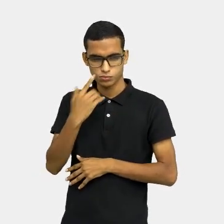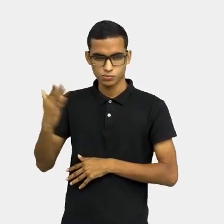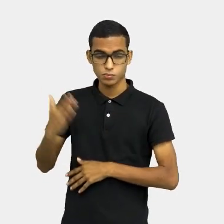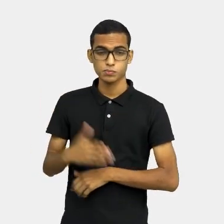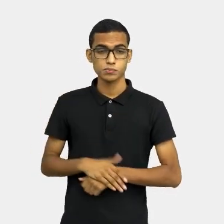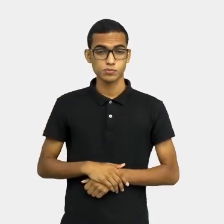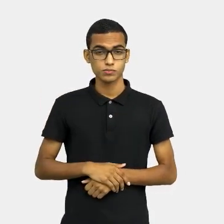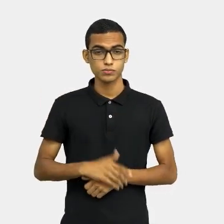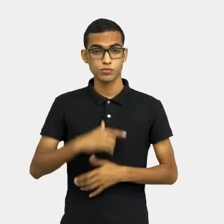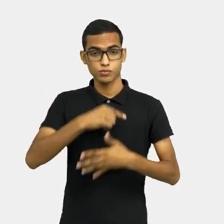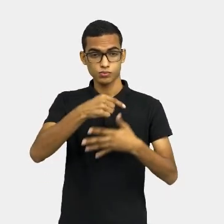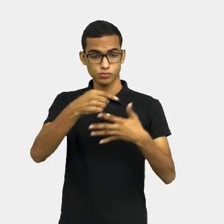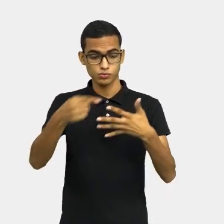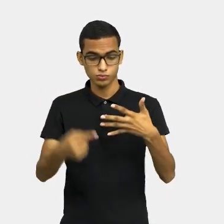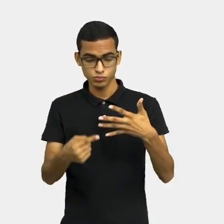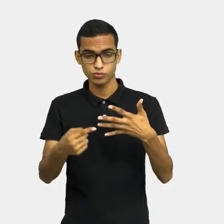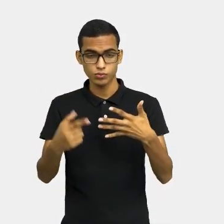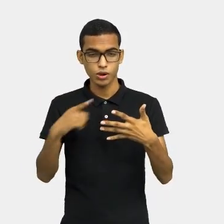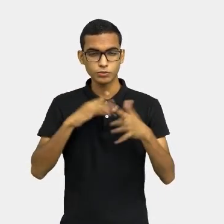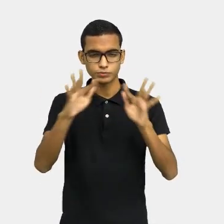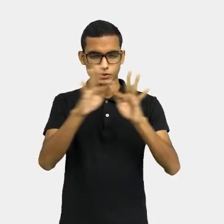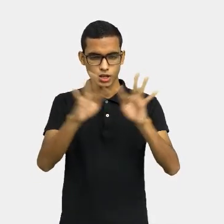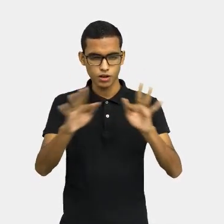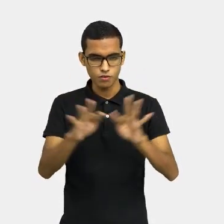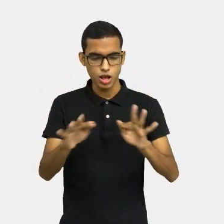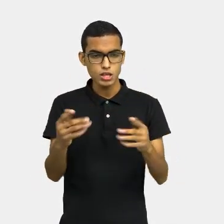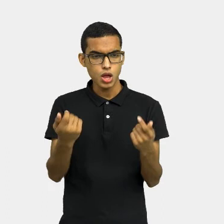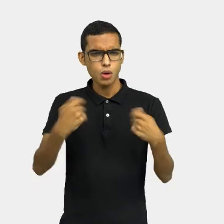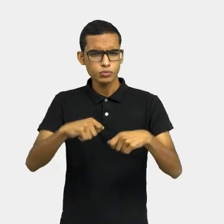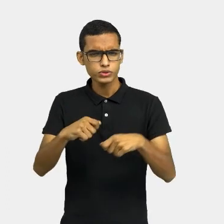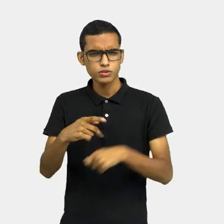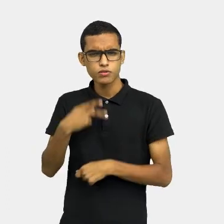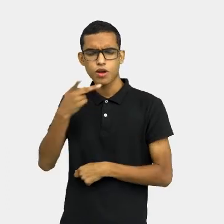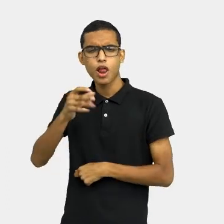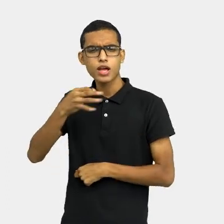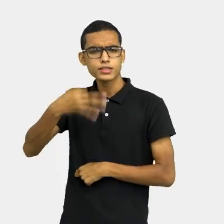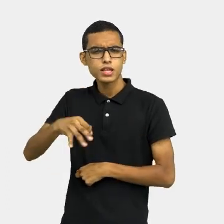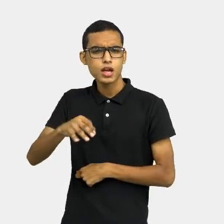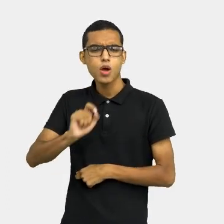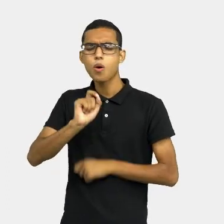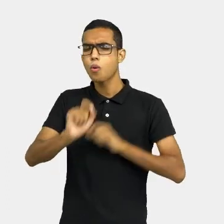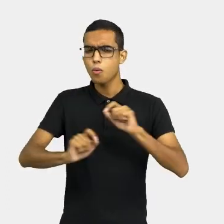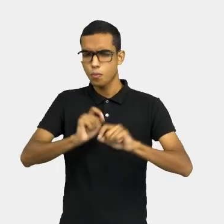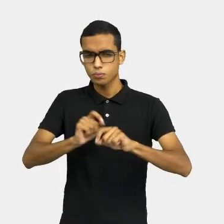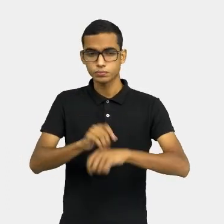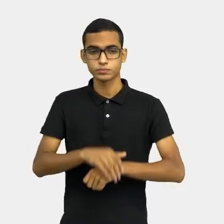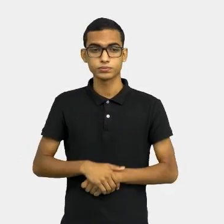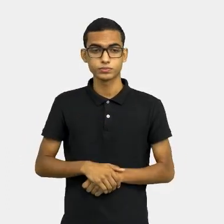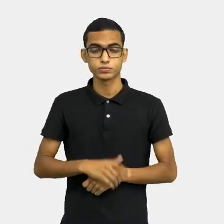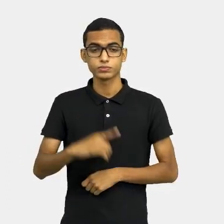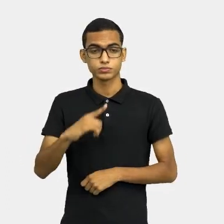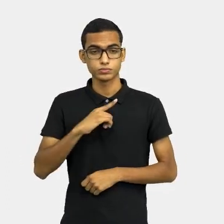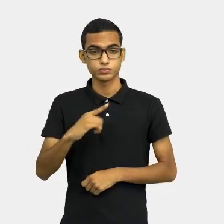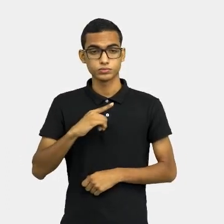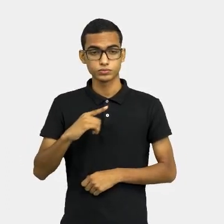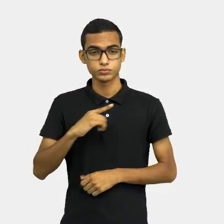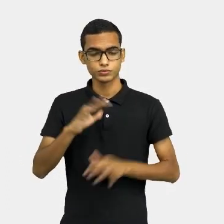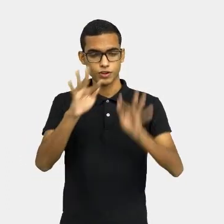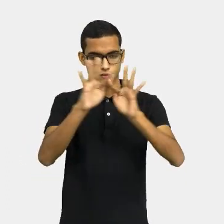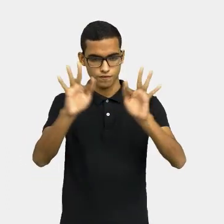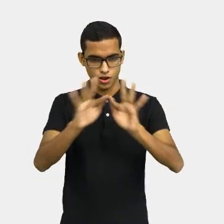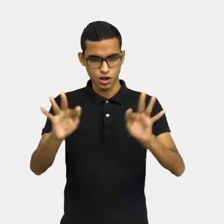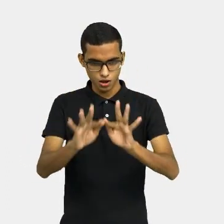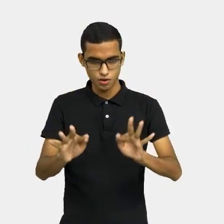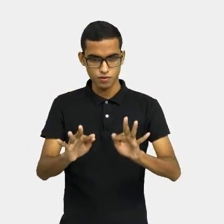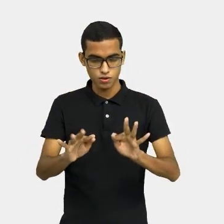Das alternativas, acima podemos assinalar como correto ou corretos. Então nós temos aí as alternativas, vamos